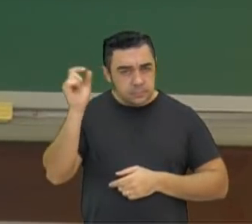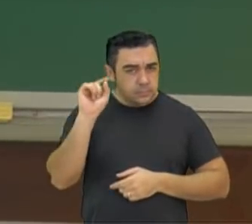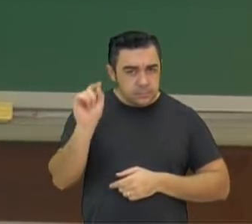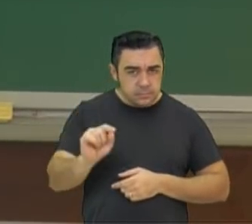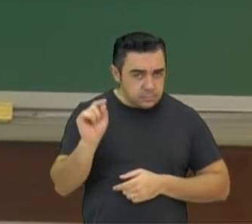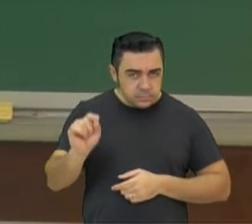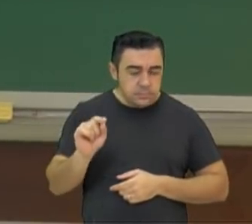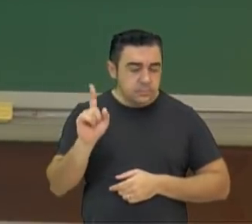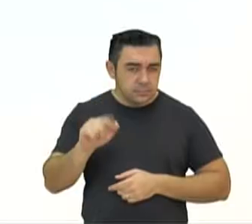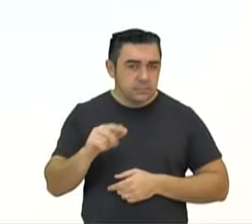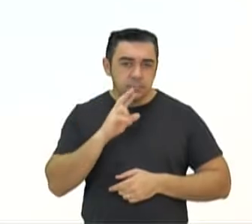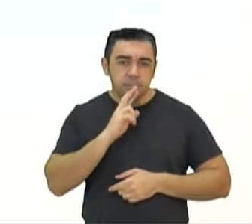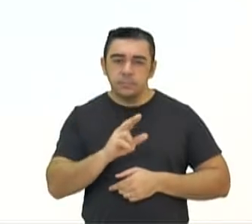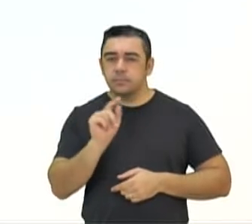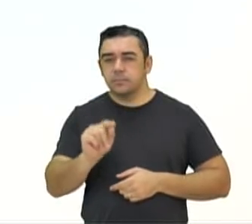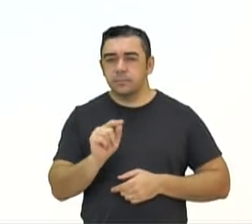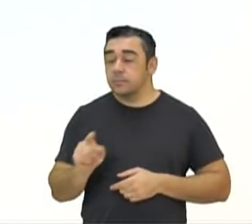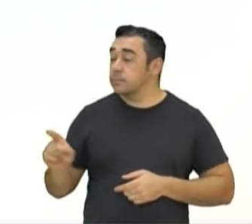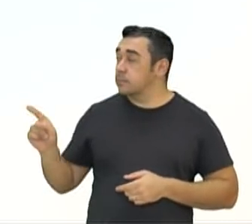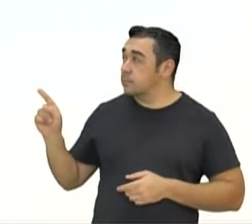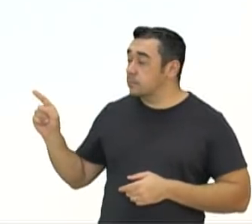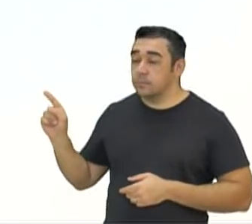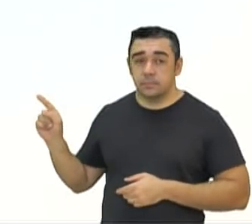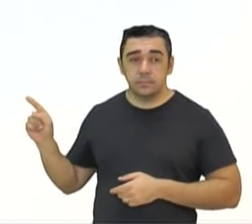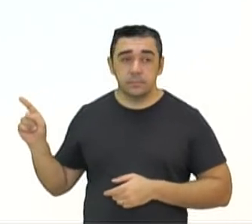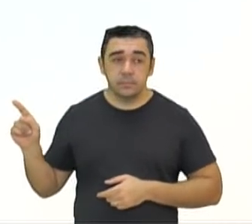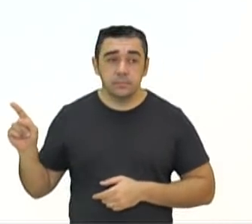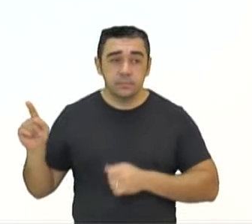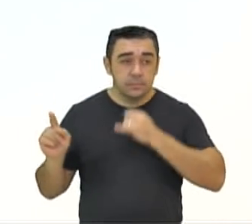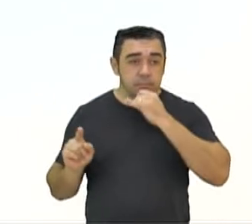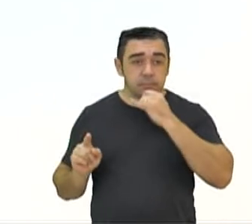satisfazer a sentença, né? Que